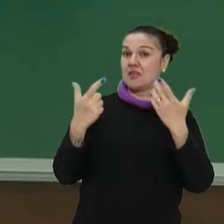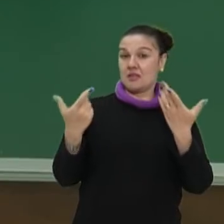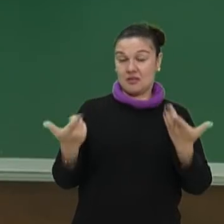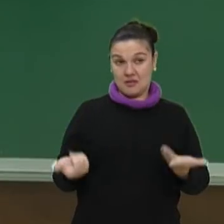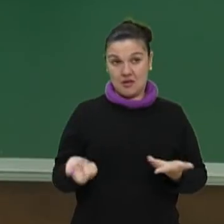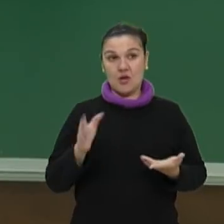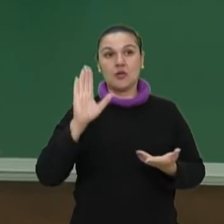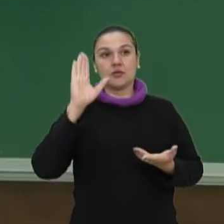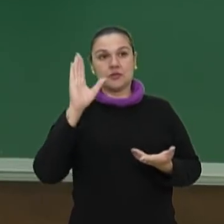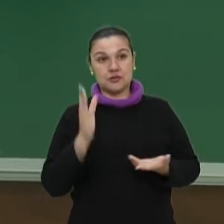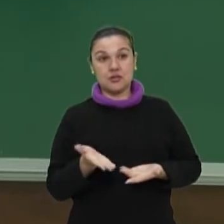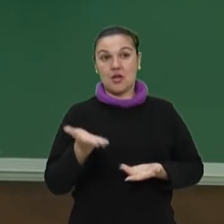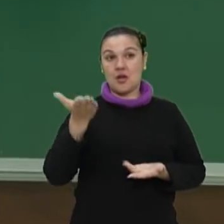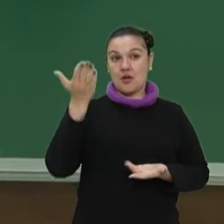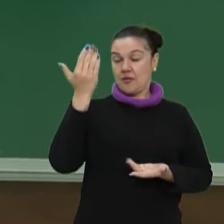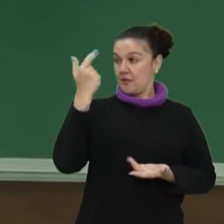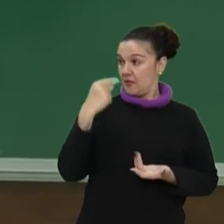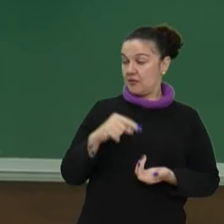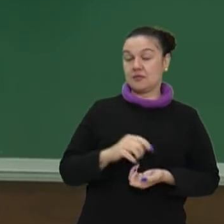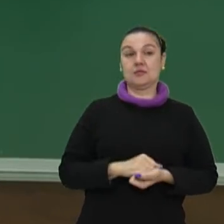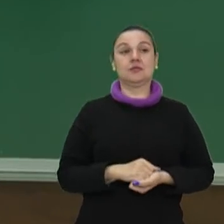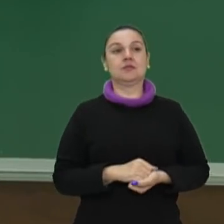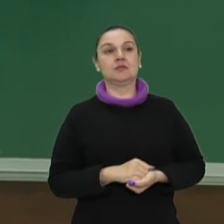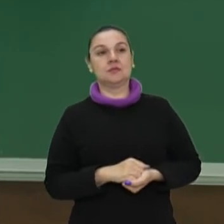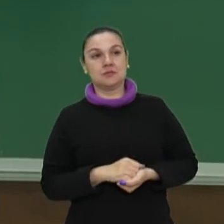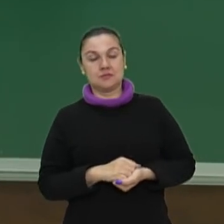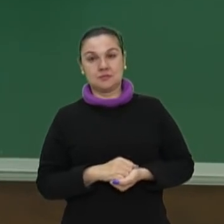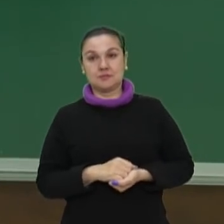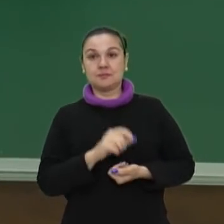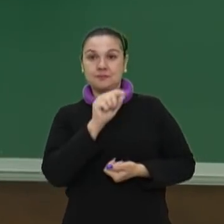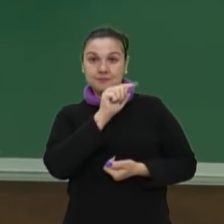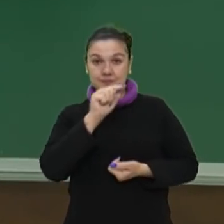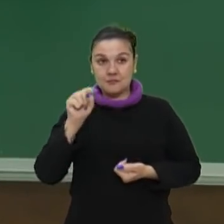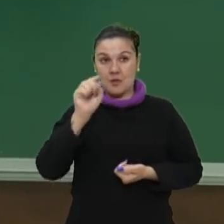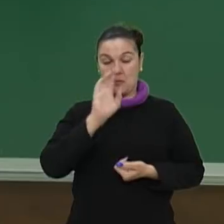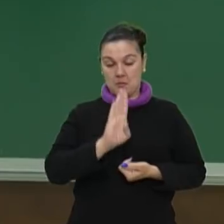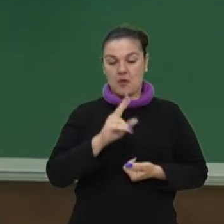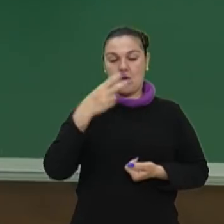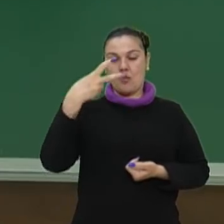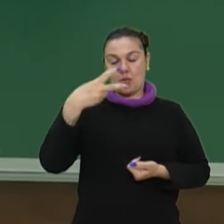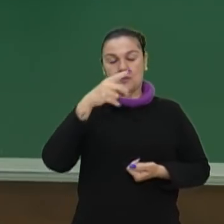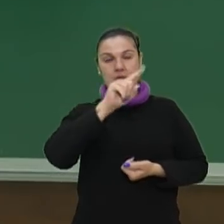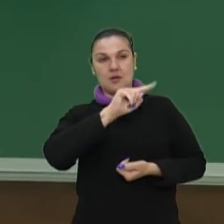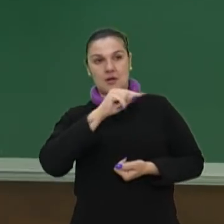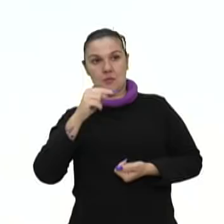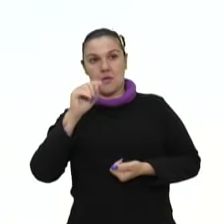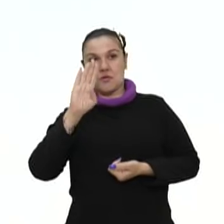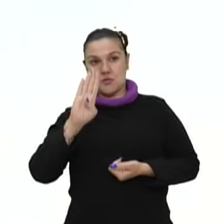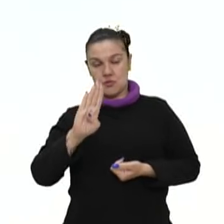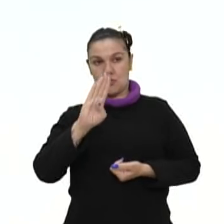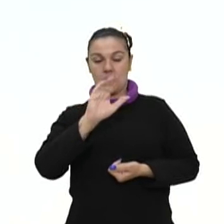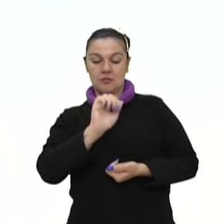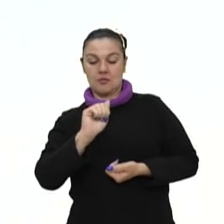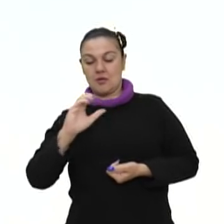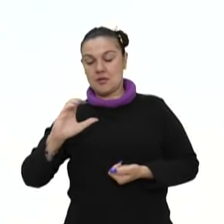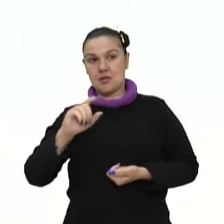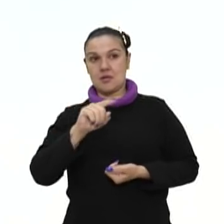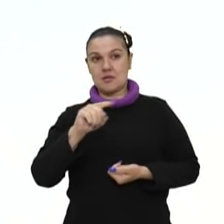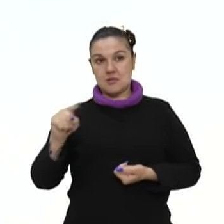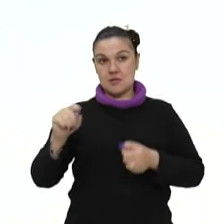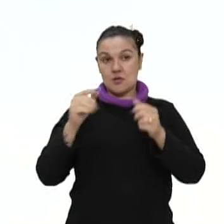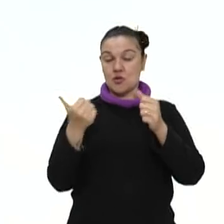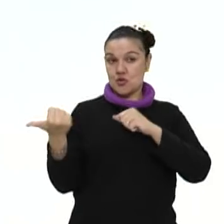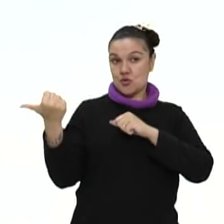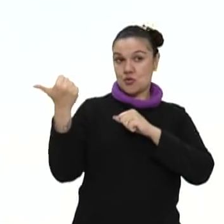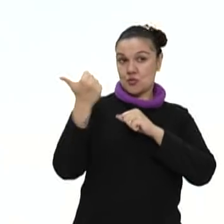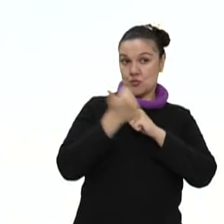como estava lá no começo, se calcula como b ao quadrado menos 4ac. Substitua lá, substitua no delta aqui, na minha fração, eu